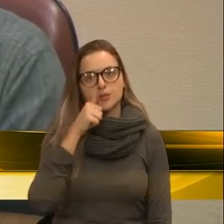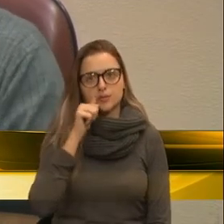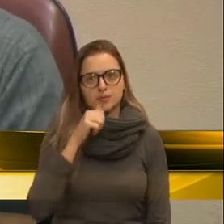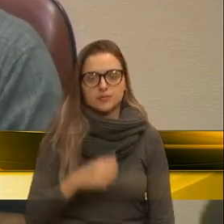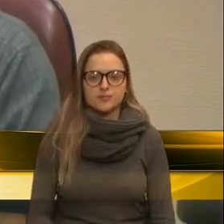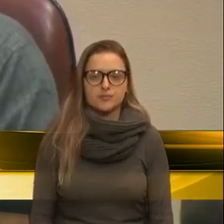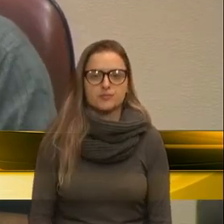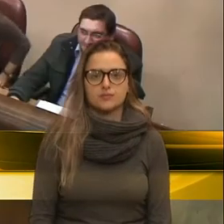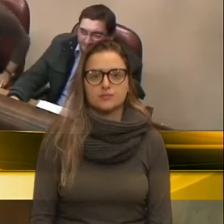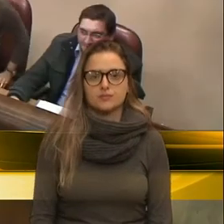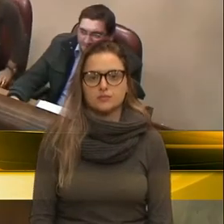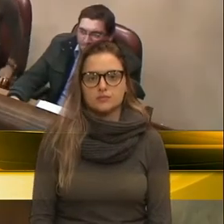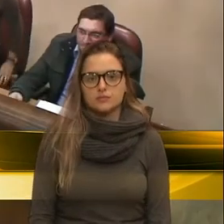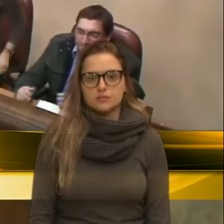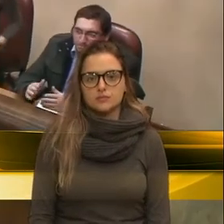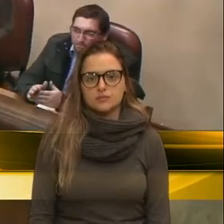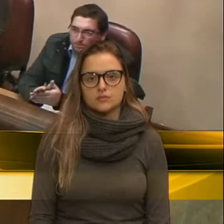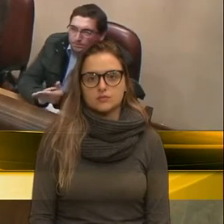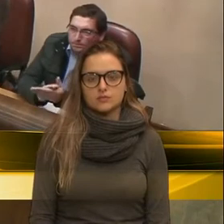Iores.